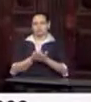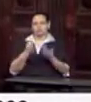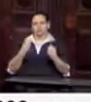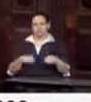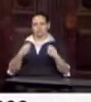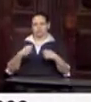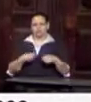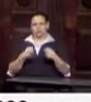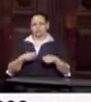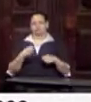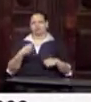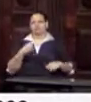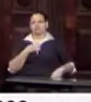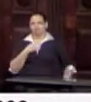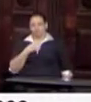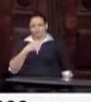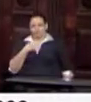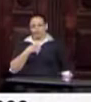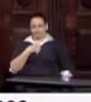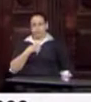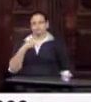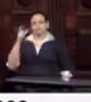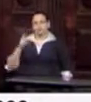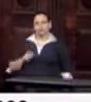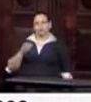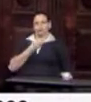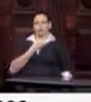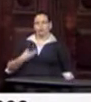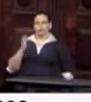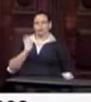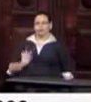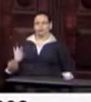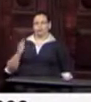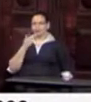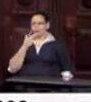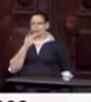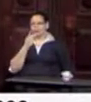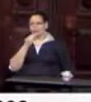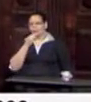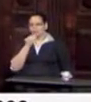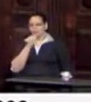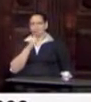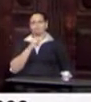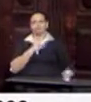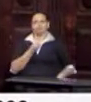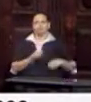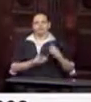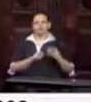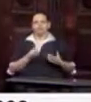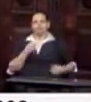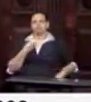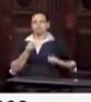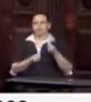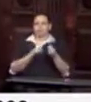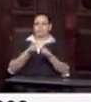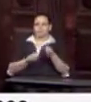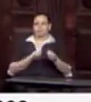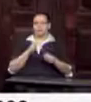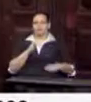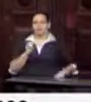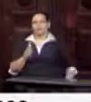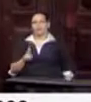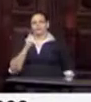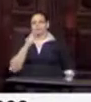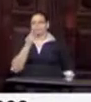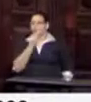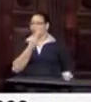necessidade de sensibilidade por parte do governo federal. E dizer que as isenções aqui aprovadas em setores como bares e